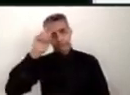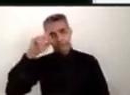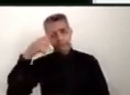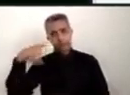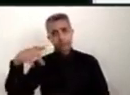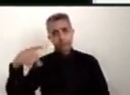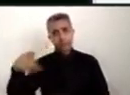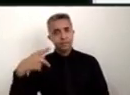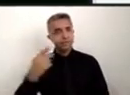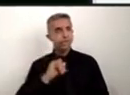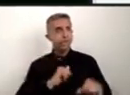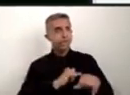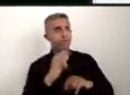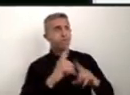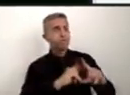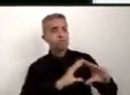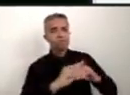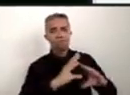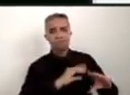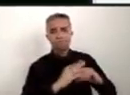um mentiroso quanto mais.